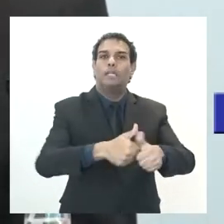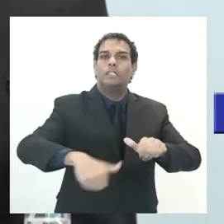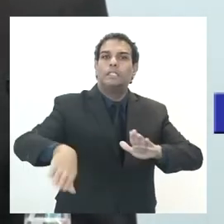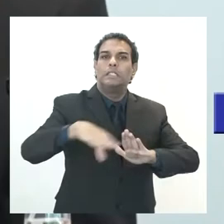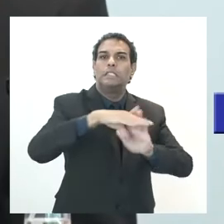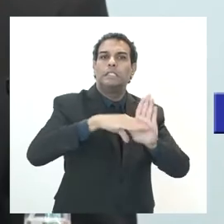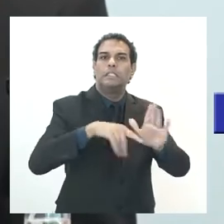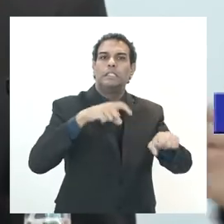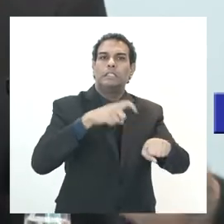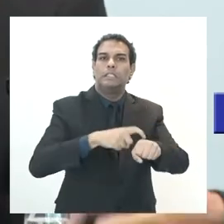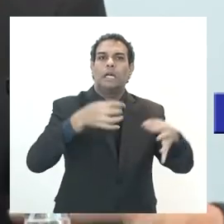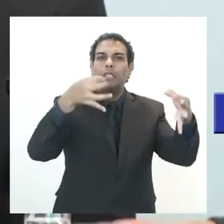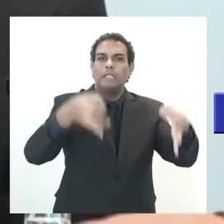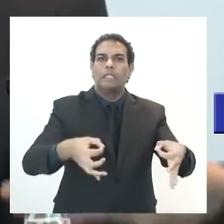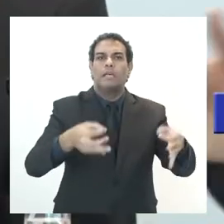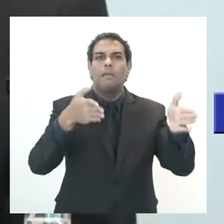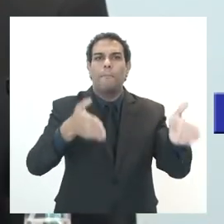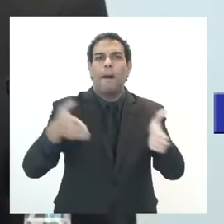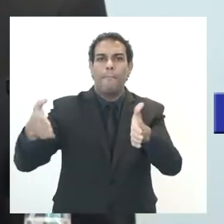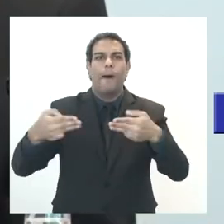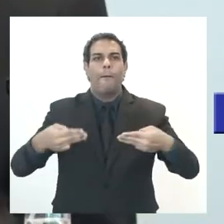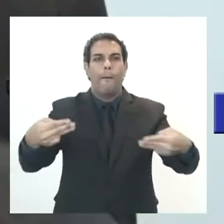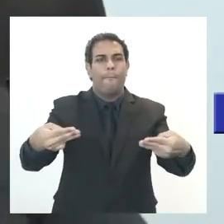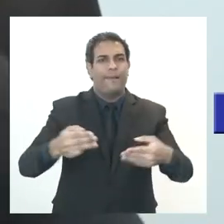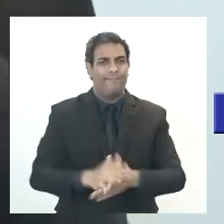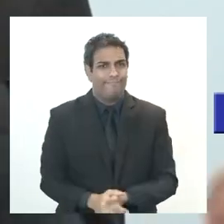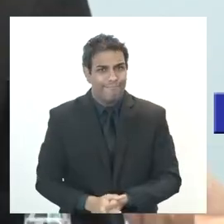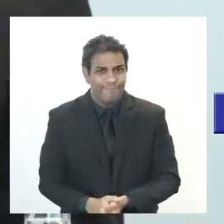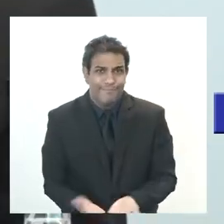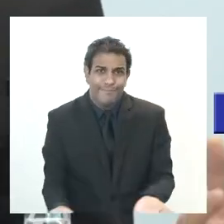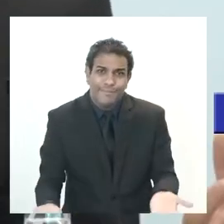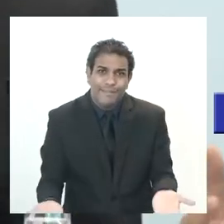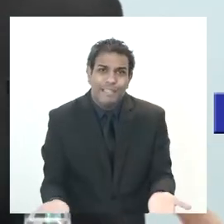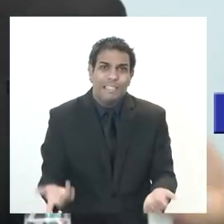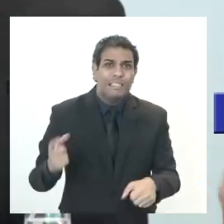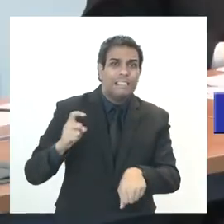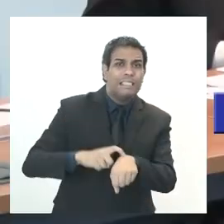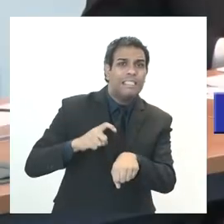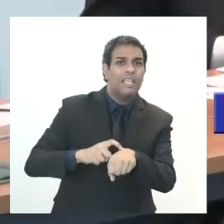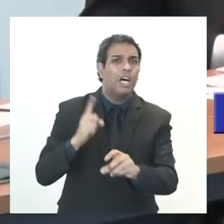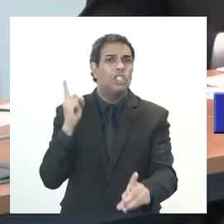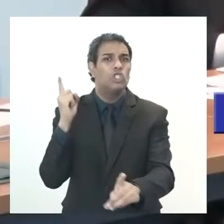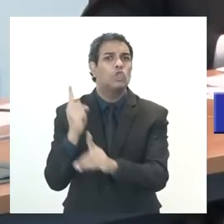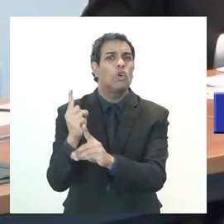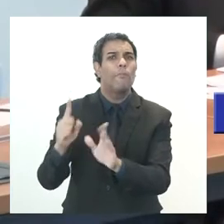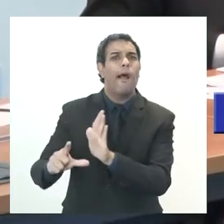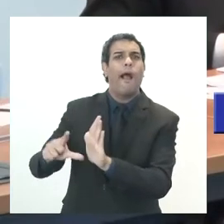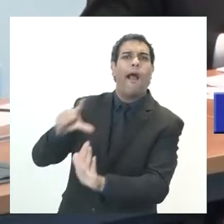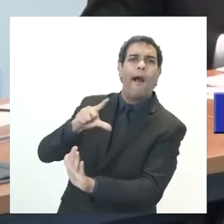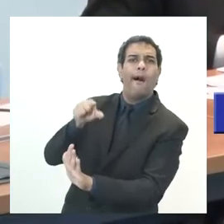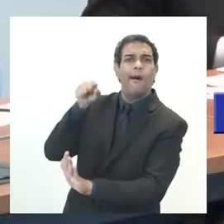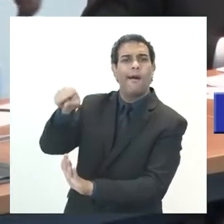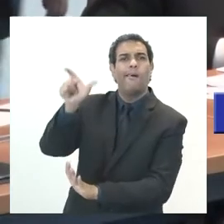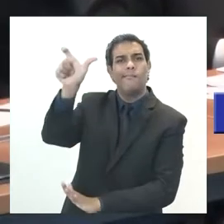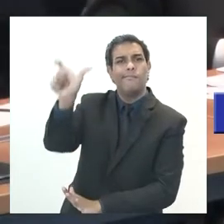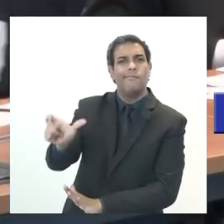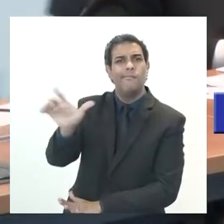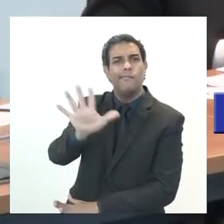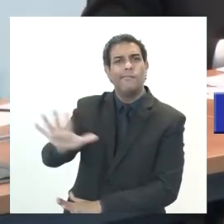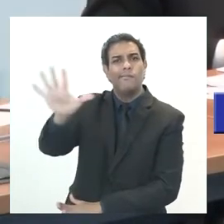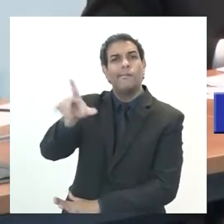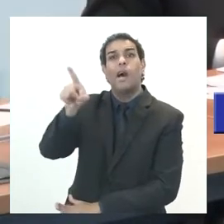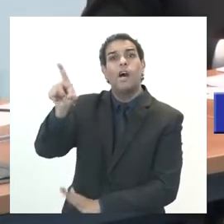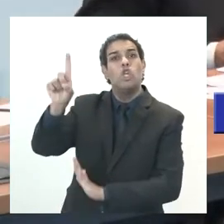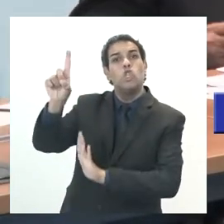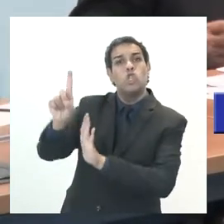contento E aí no ato da demissão já que não gastei meu tempo a descobrir quem ele era antes Descobri que ele era o